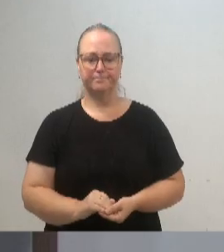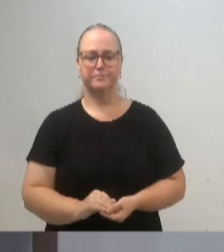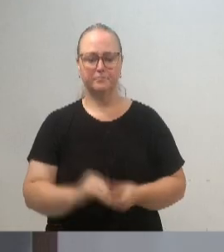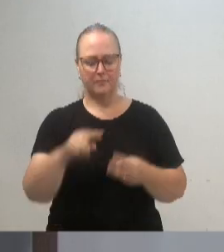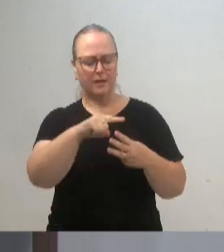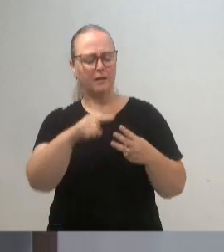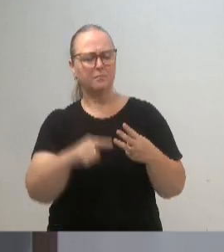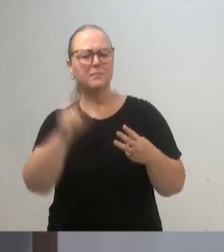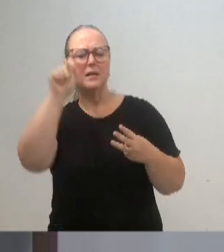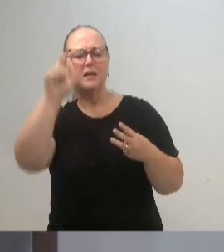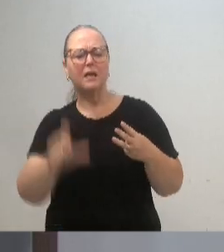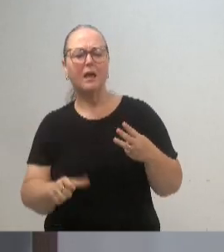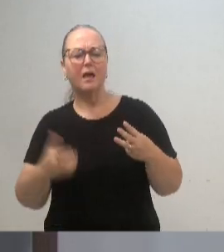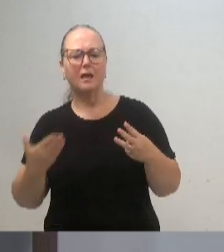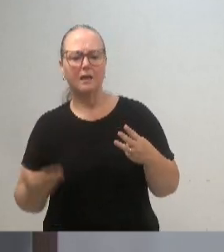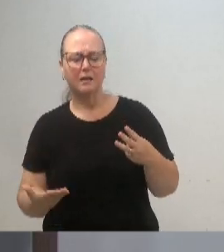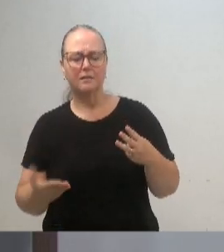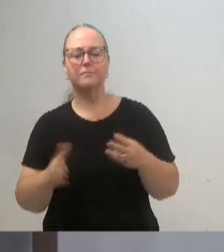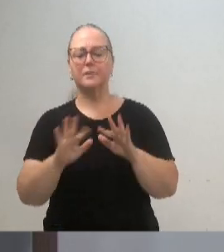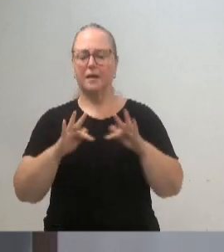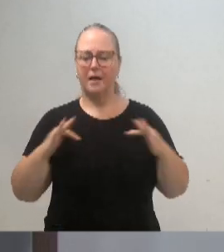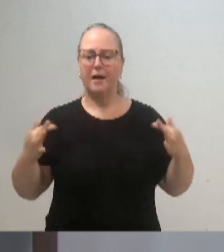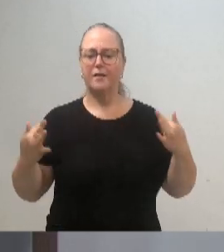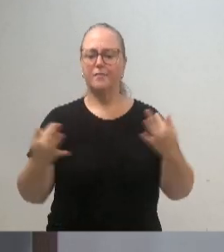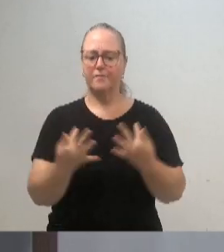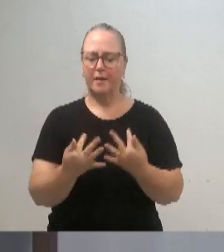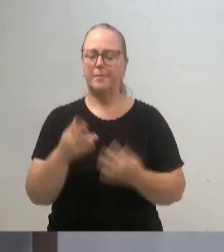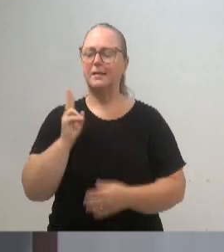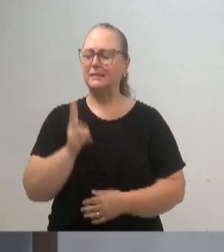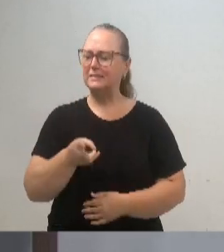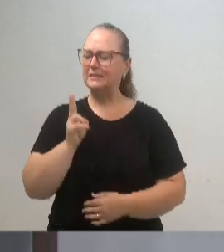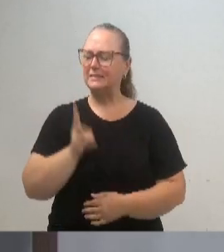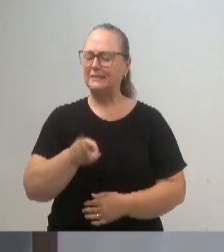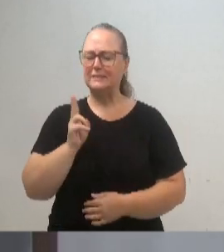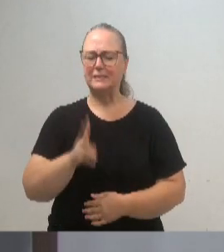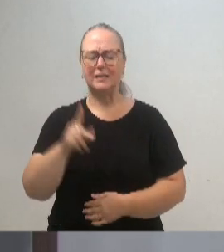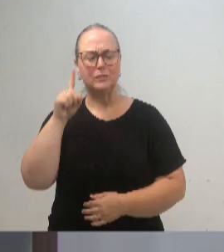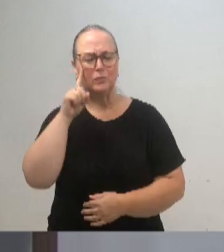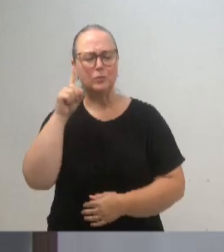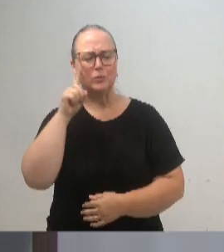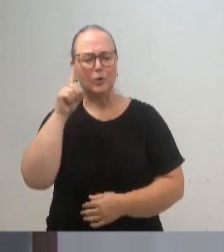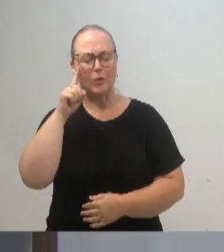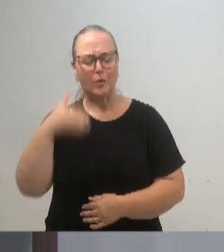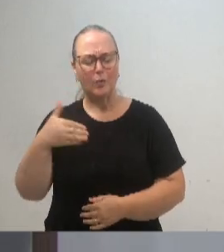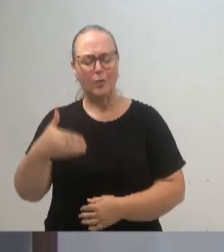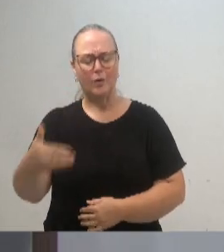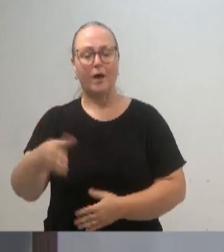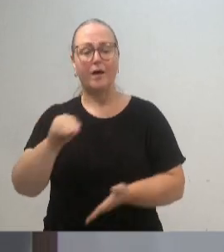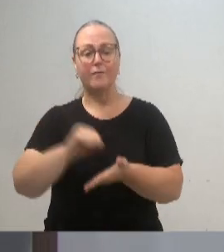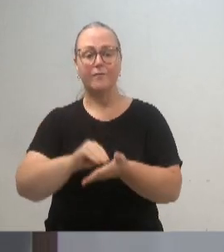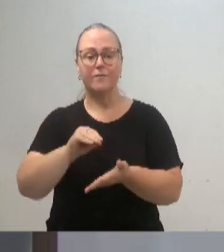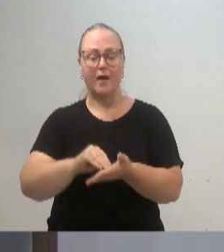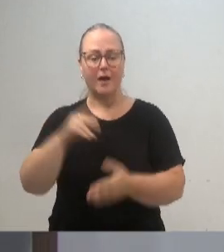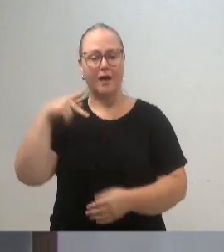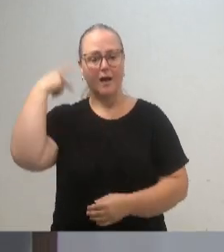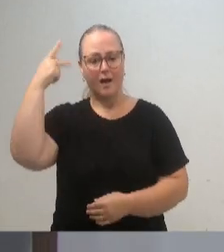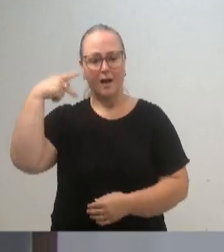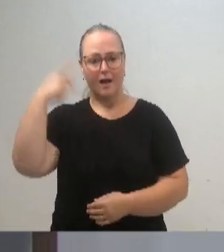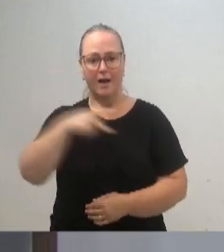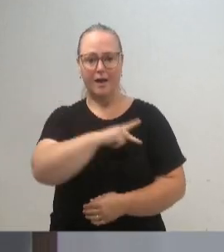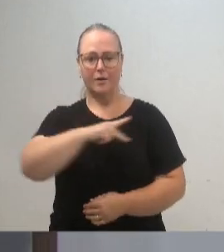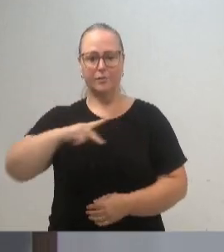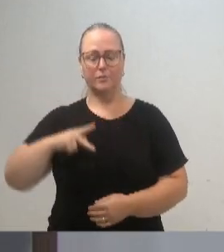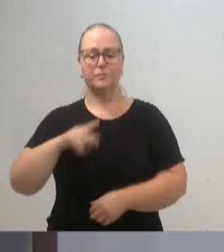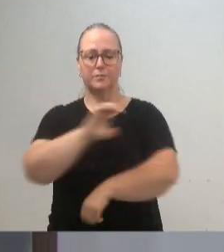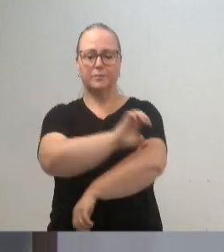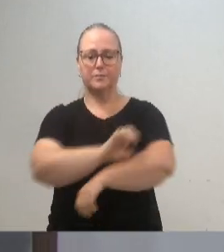essas citações? Das famílias que vivem dia após dia a ausência de uma política pública da educação